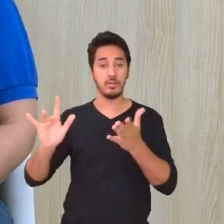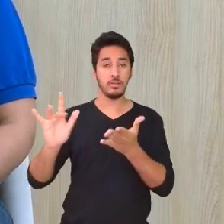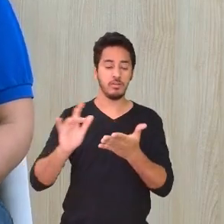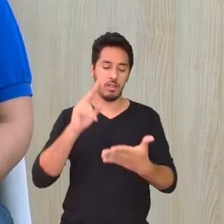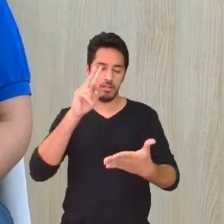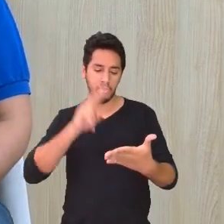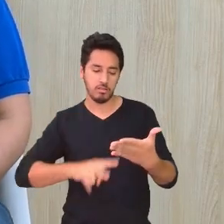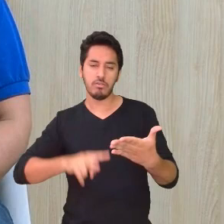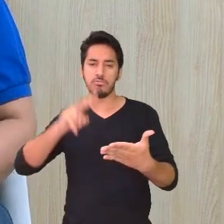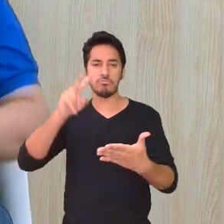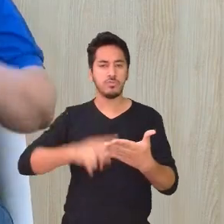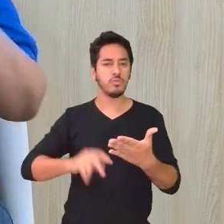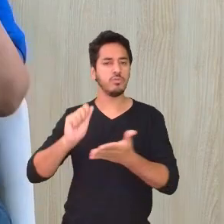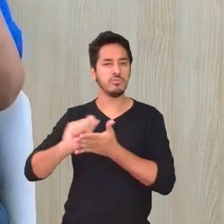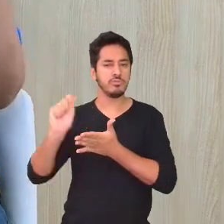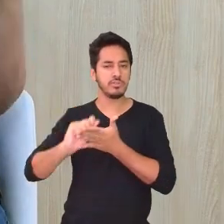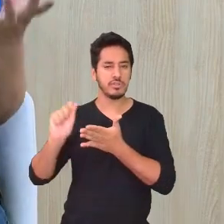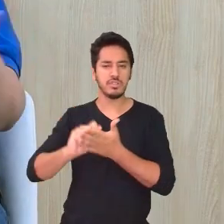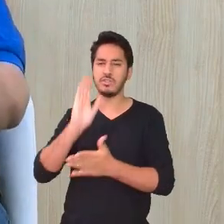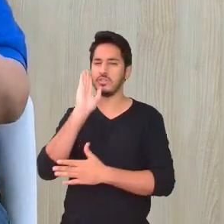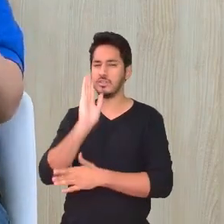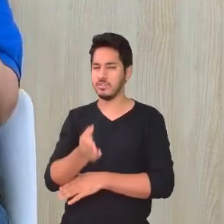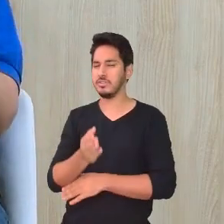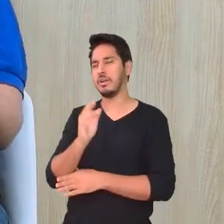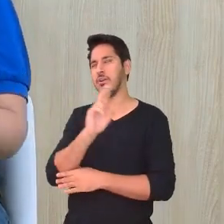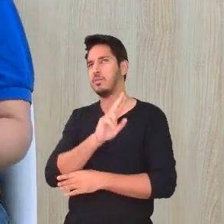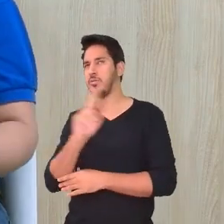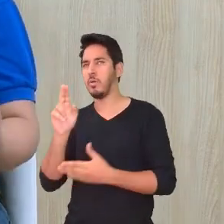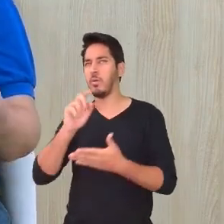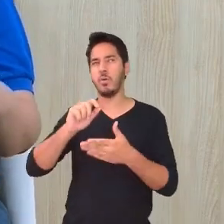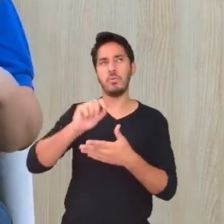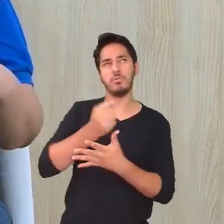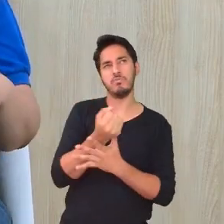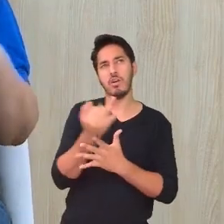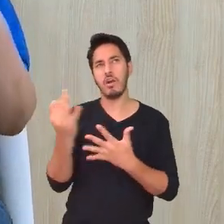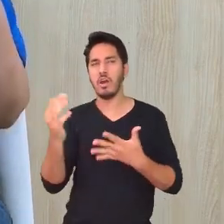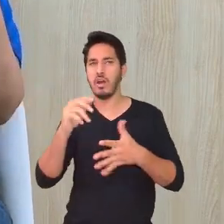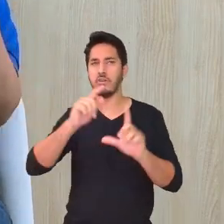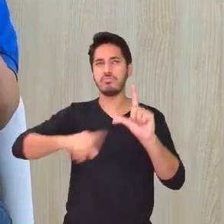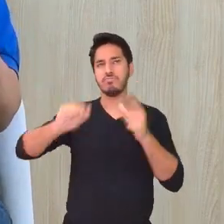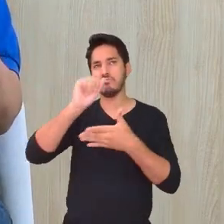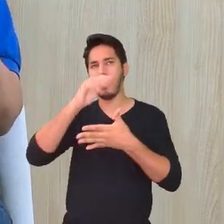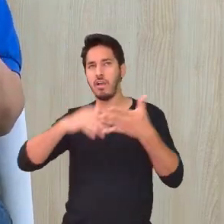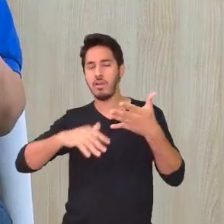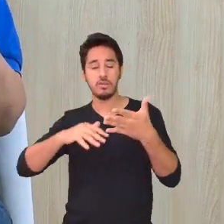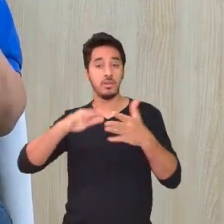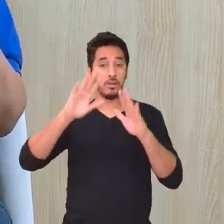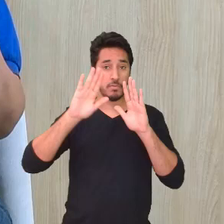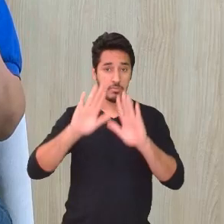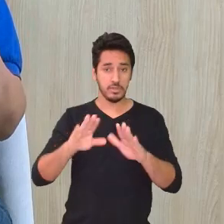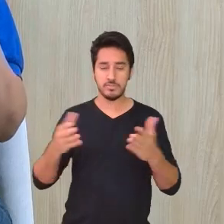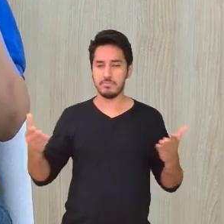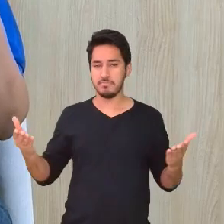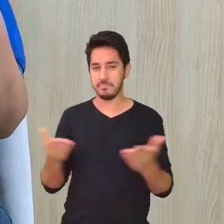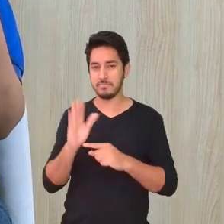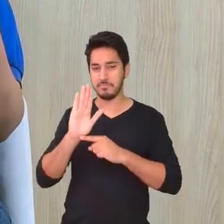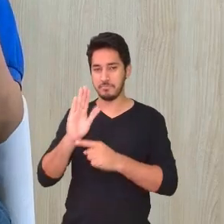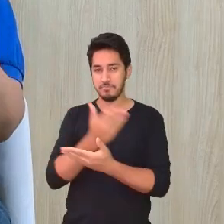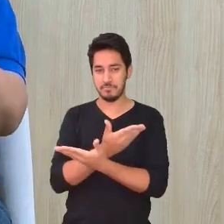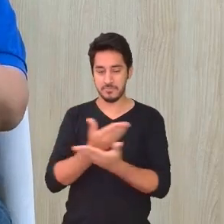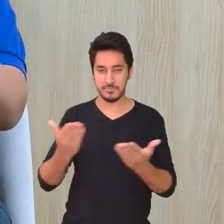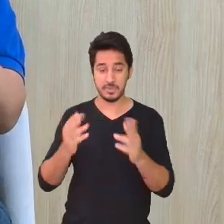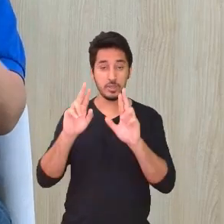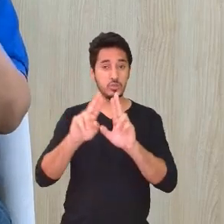escrita. Vocês já devem ter ouvido falar essa palavra, multiletramento também, né? Mas a gente vai agora mostrar para